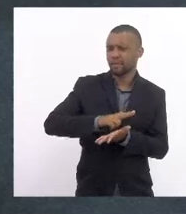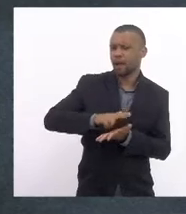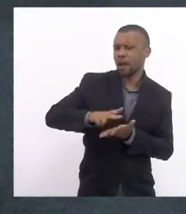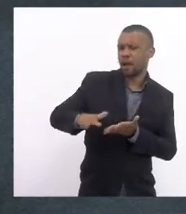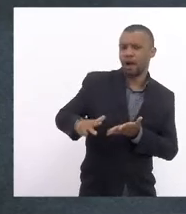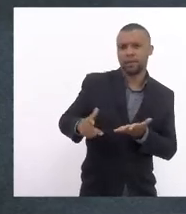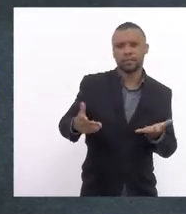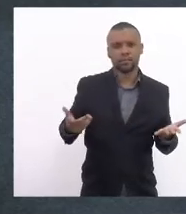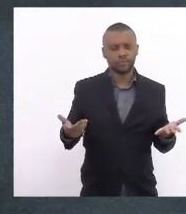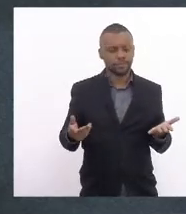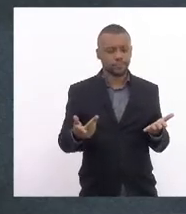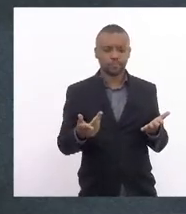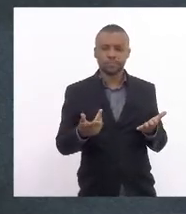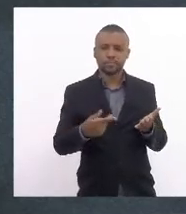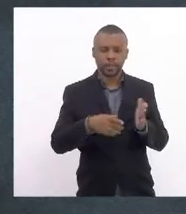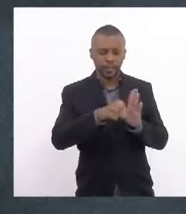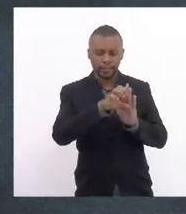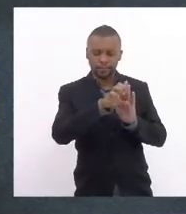emendas